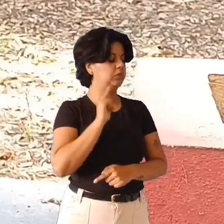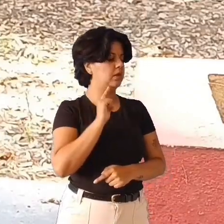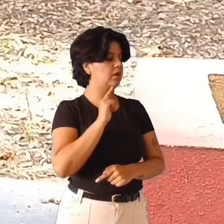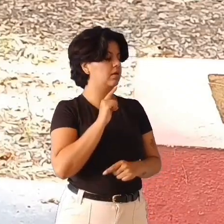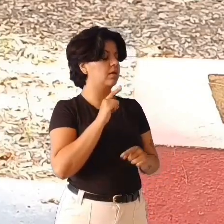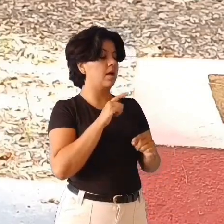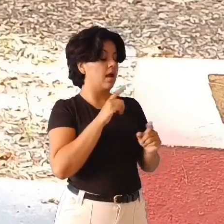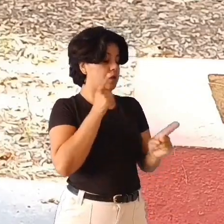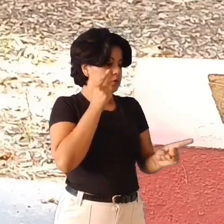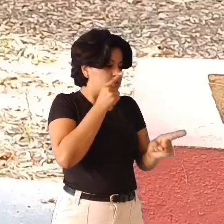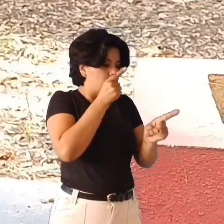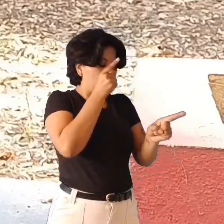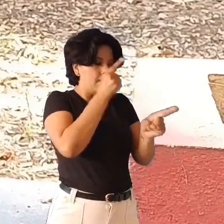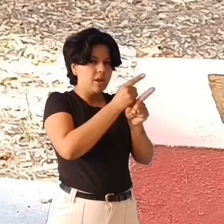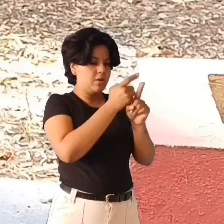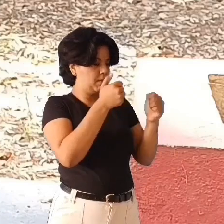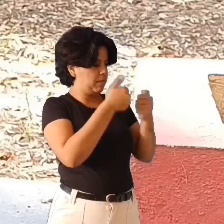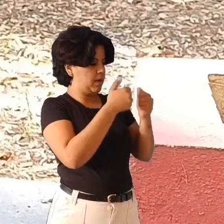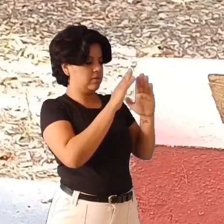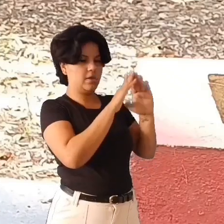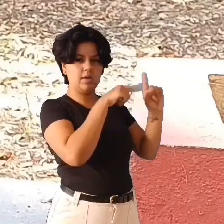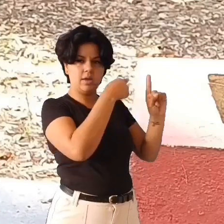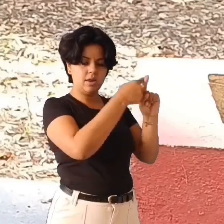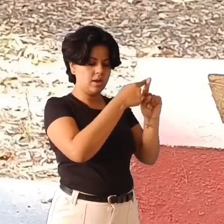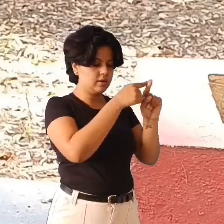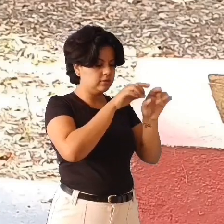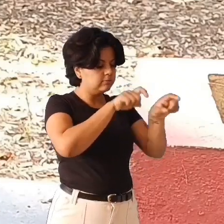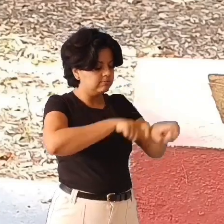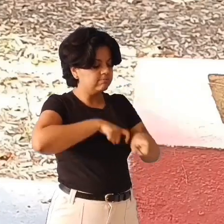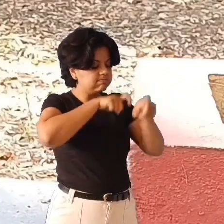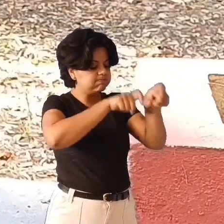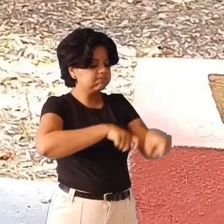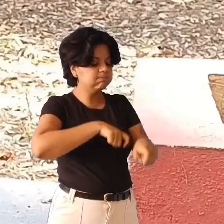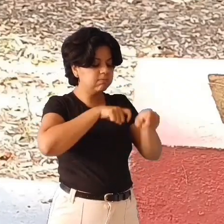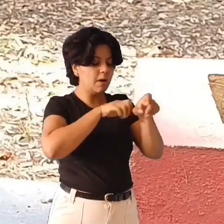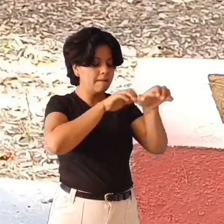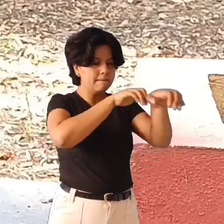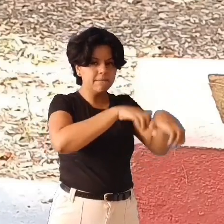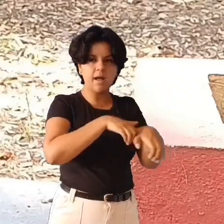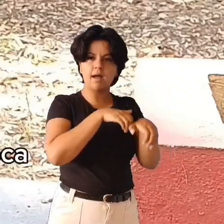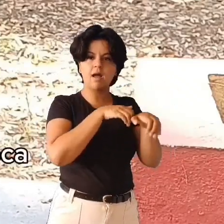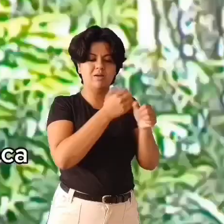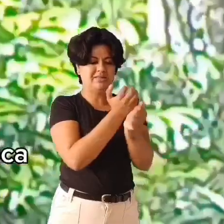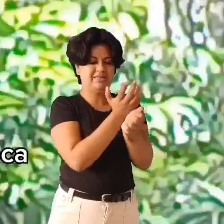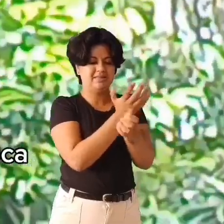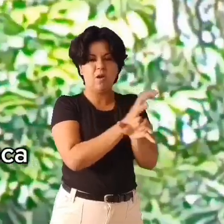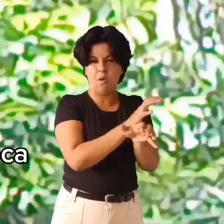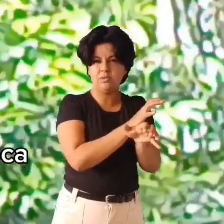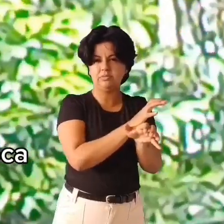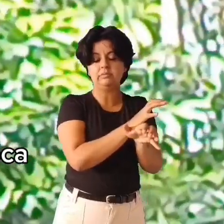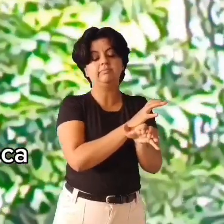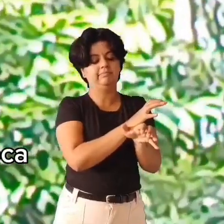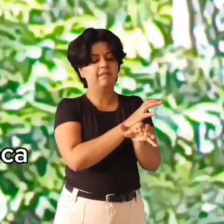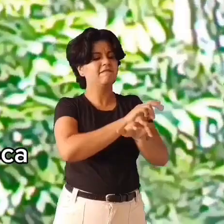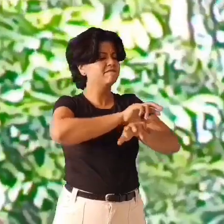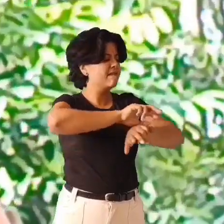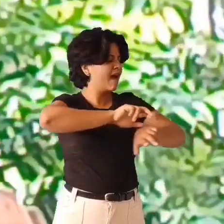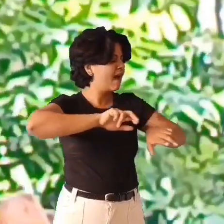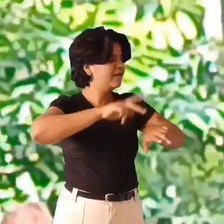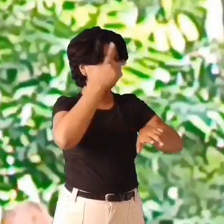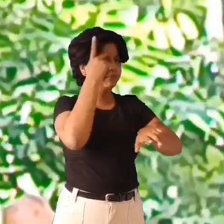foi achado um número muito alto de ossadas humanas no alicerce da igreja. Porque a questão religiosa naquela